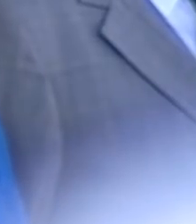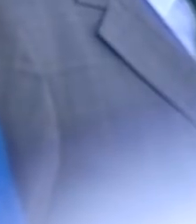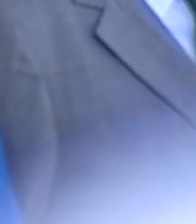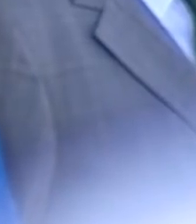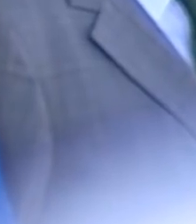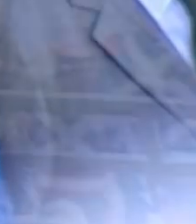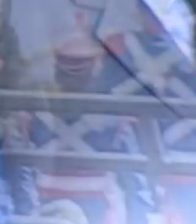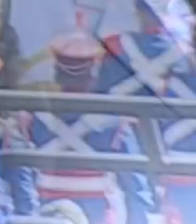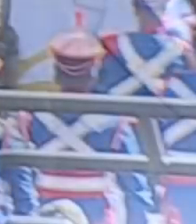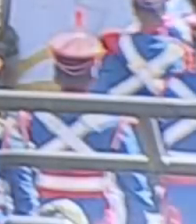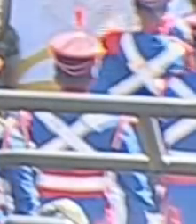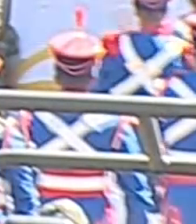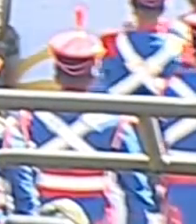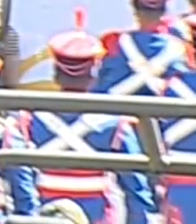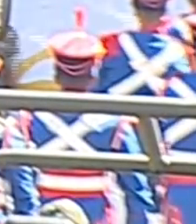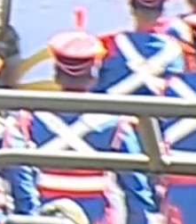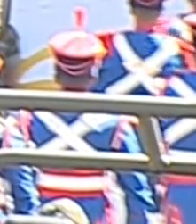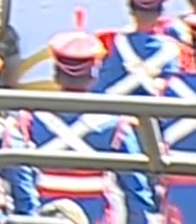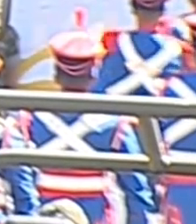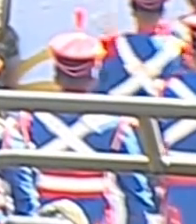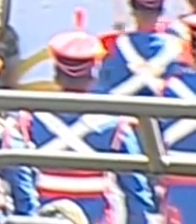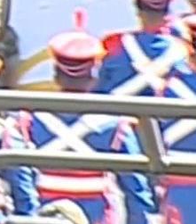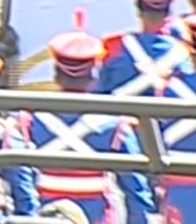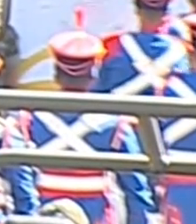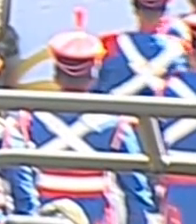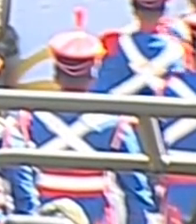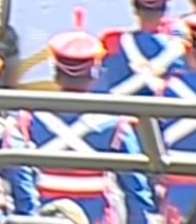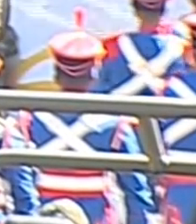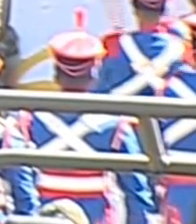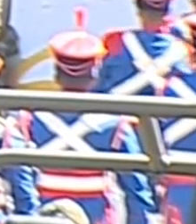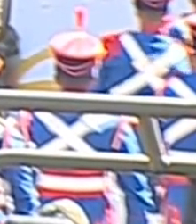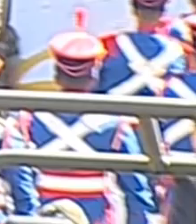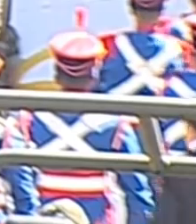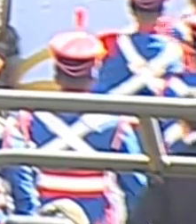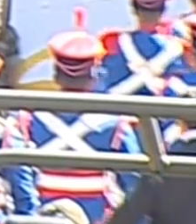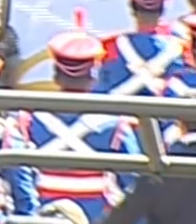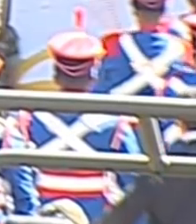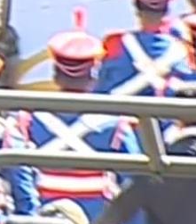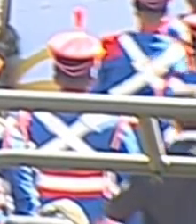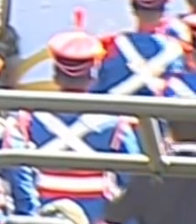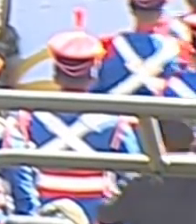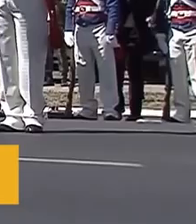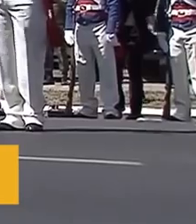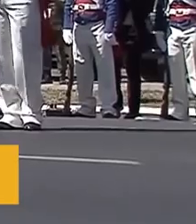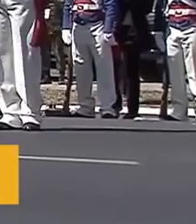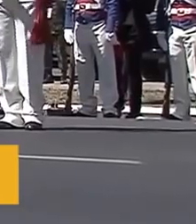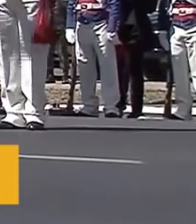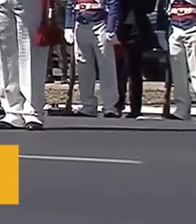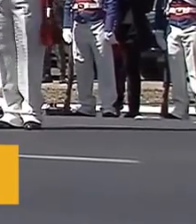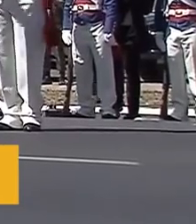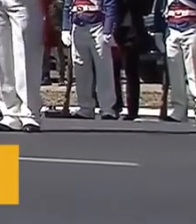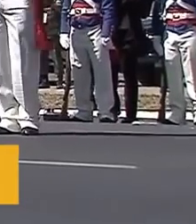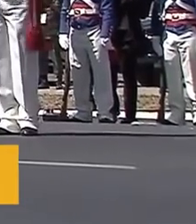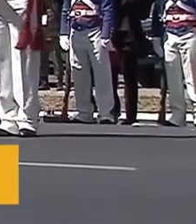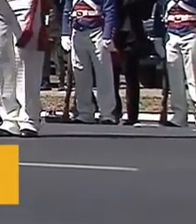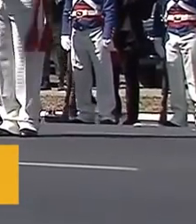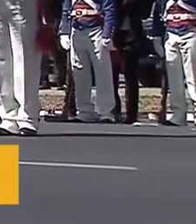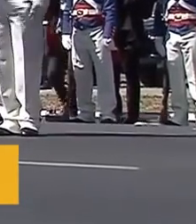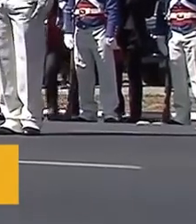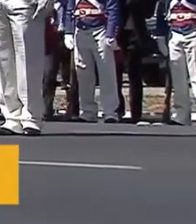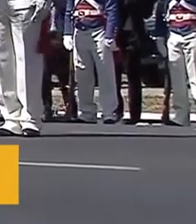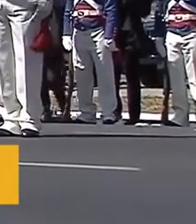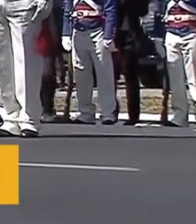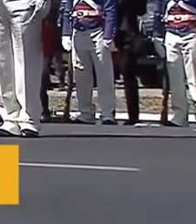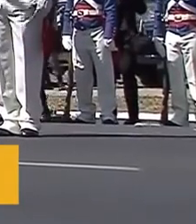da Guarda Presidencial. Da Guarda Presidencial. Eles estão fazendo, executando essa apresentação enquanto os carros